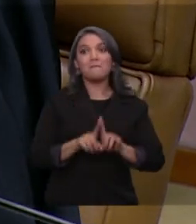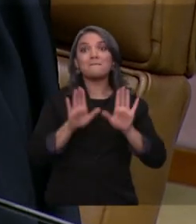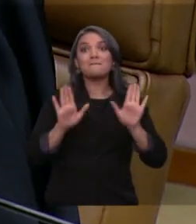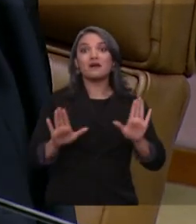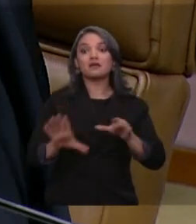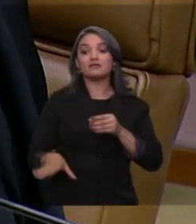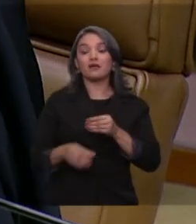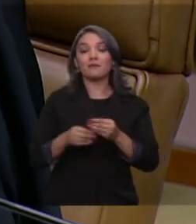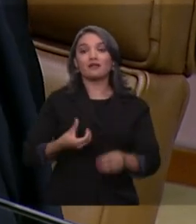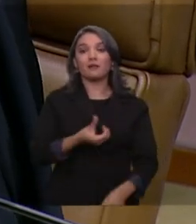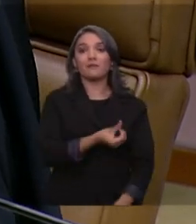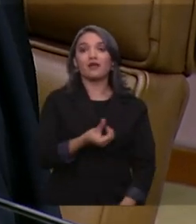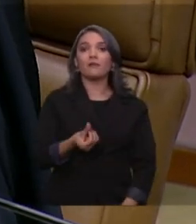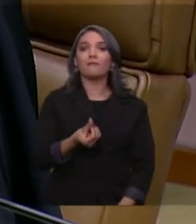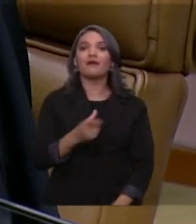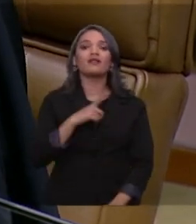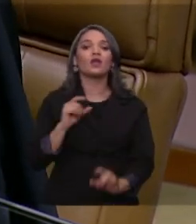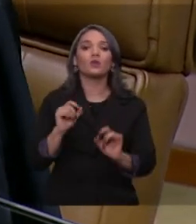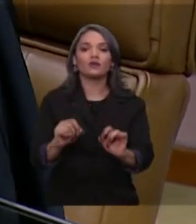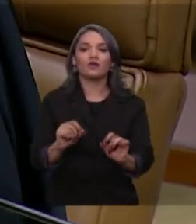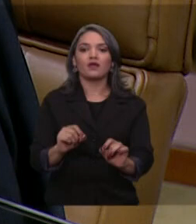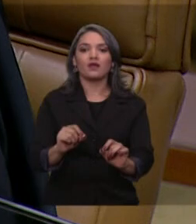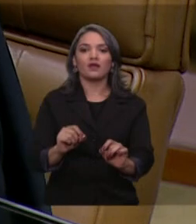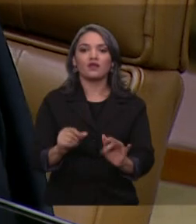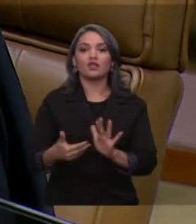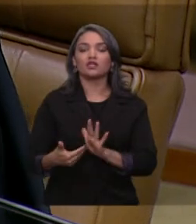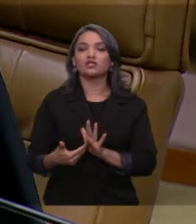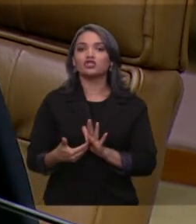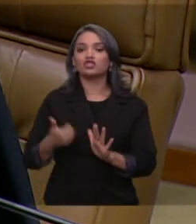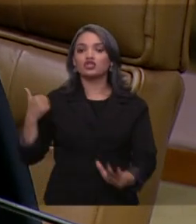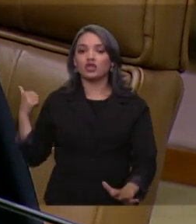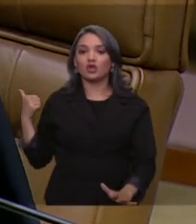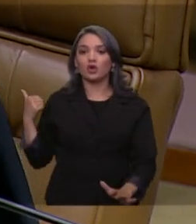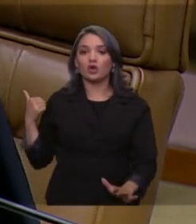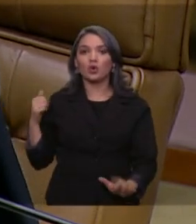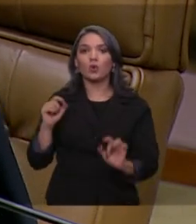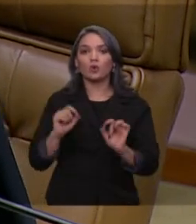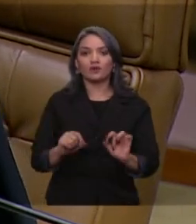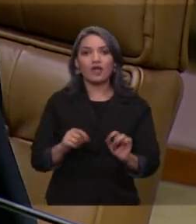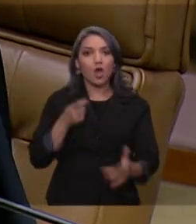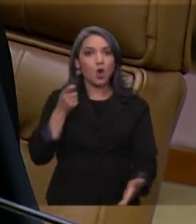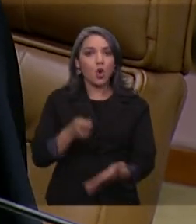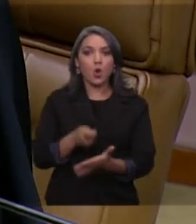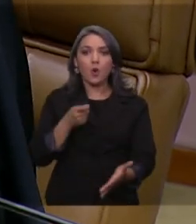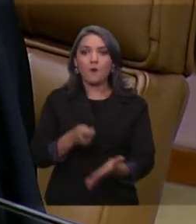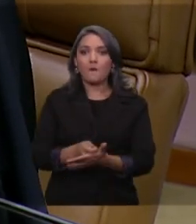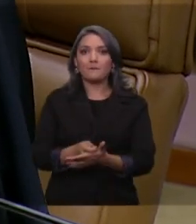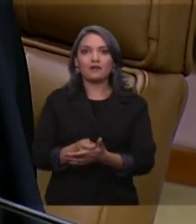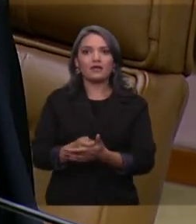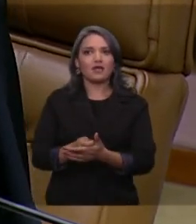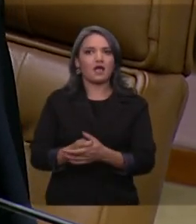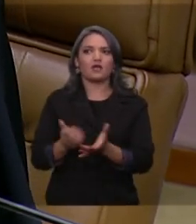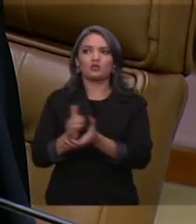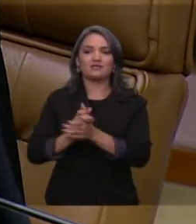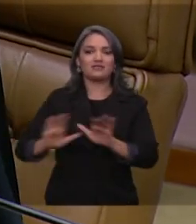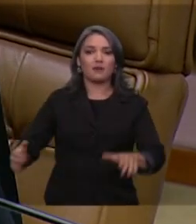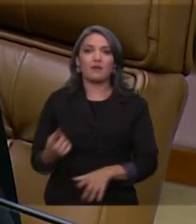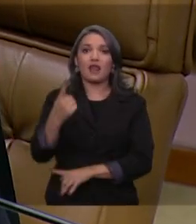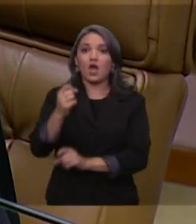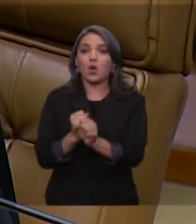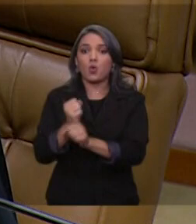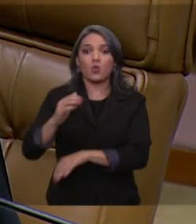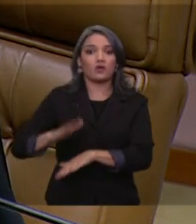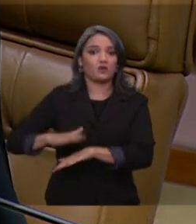a supressão da necessidade de prévia separação judicial por mais de um ano, ou de